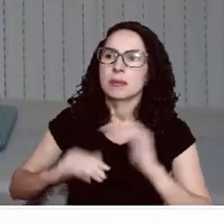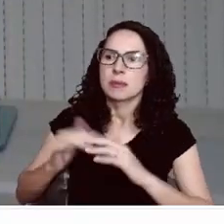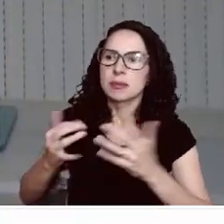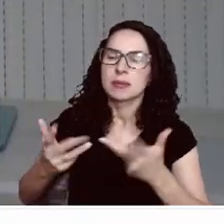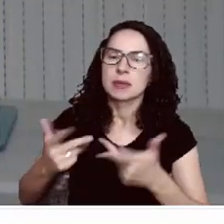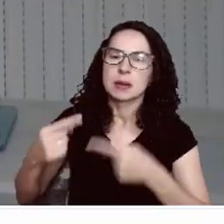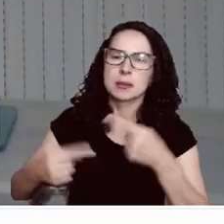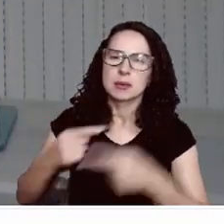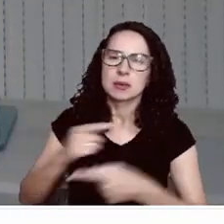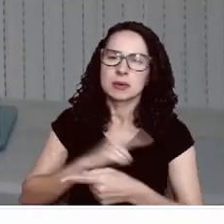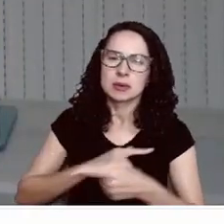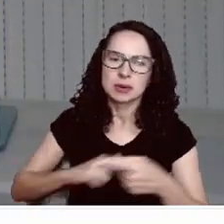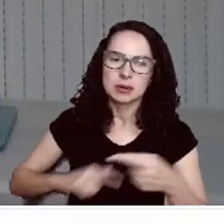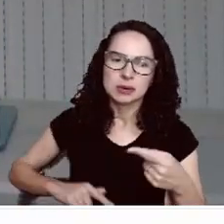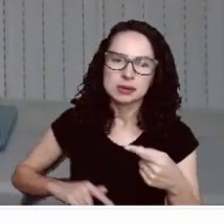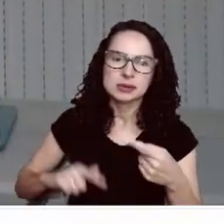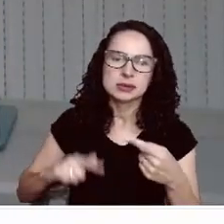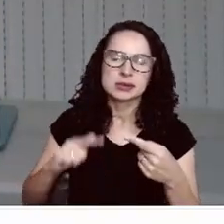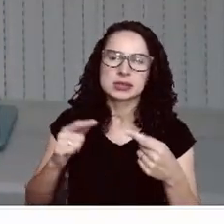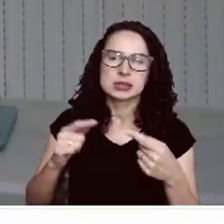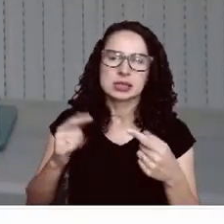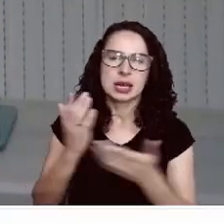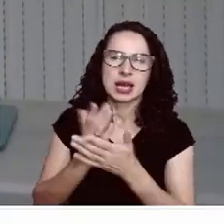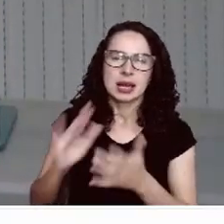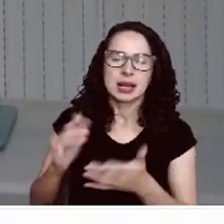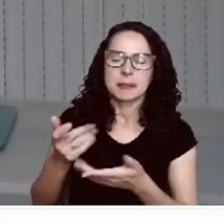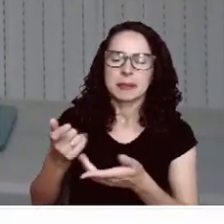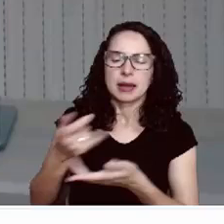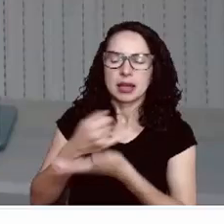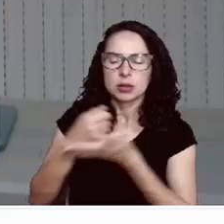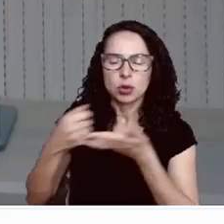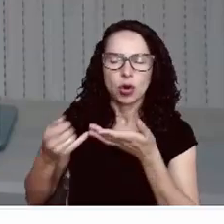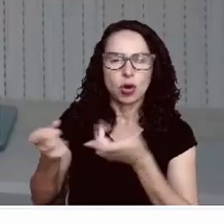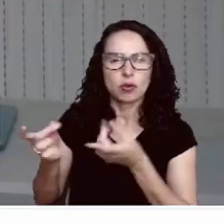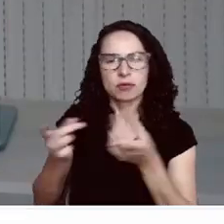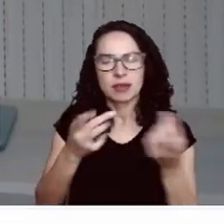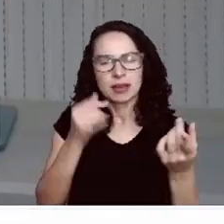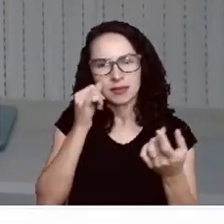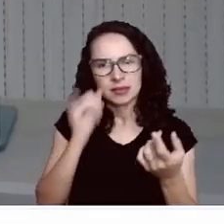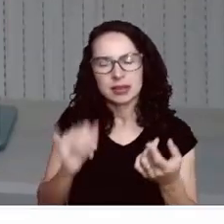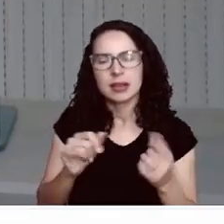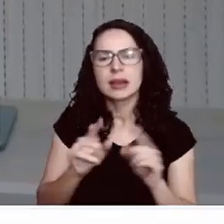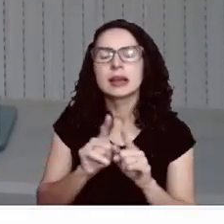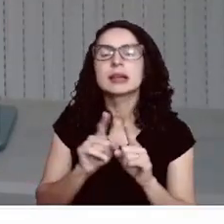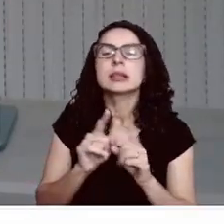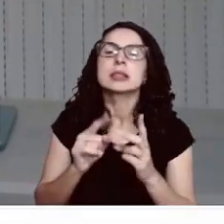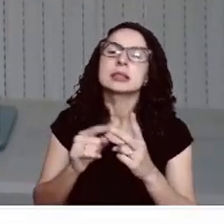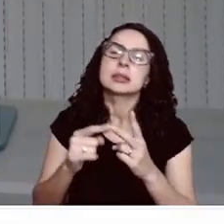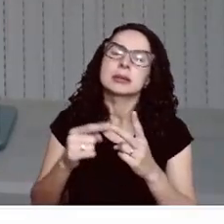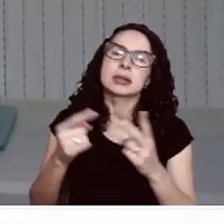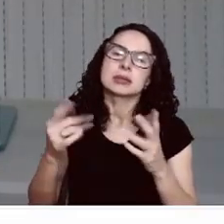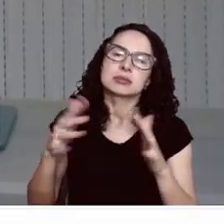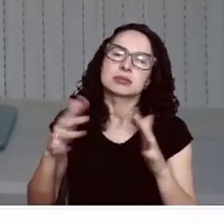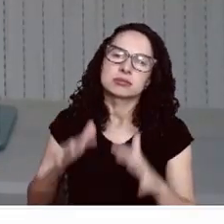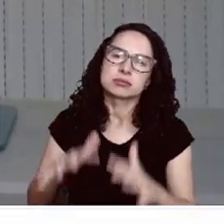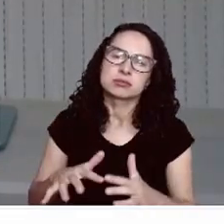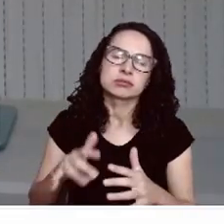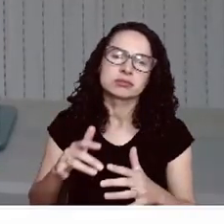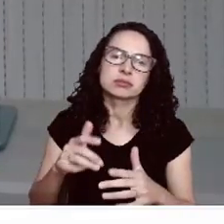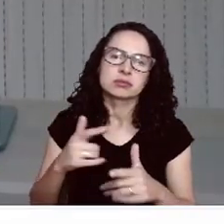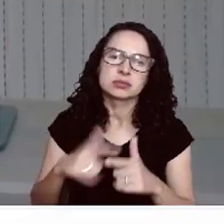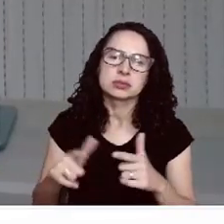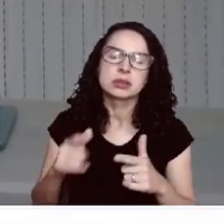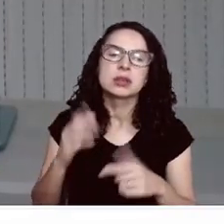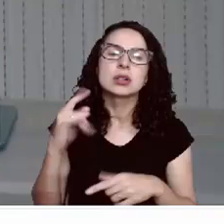públicas contra tráfico e antidrogas e depois paliativas, muitas vezes, porque nós sabemos